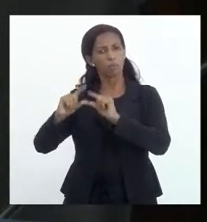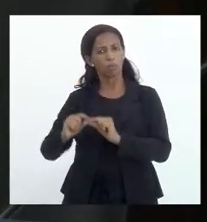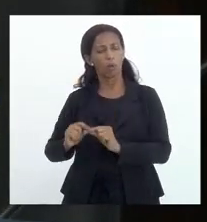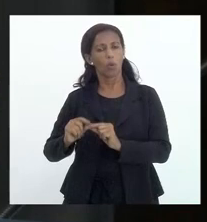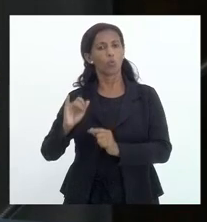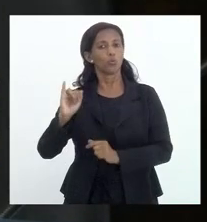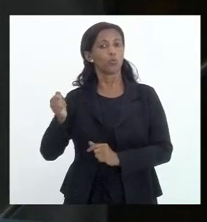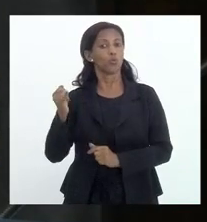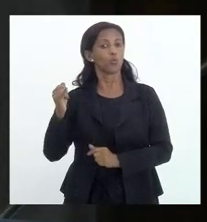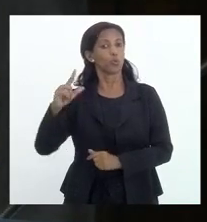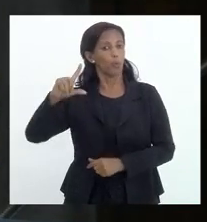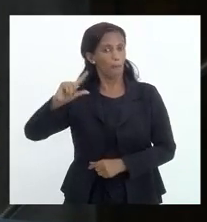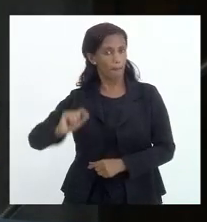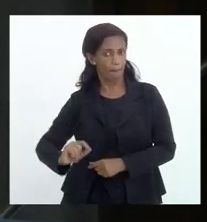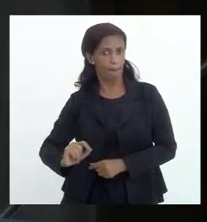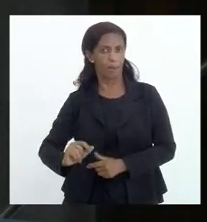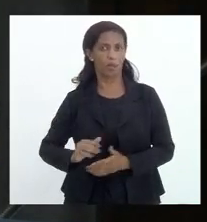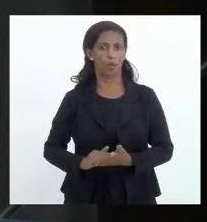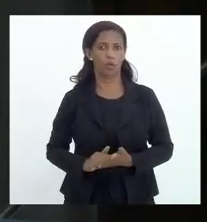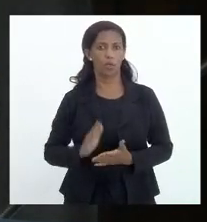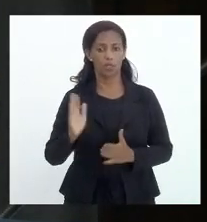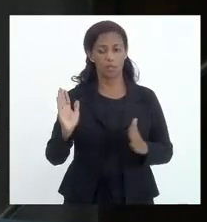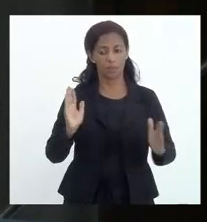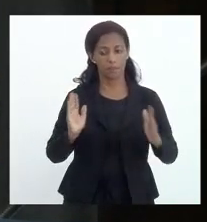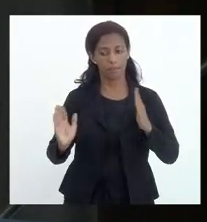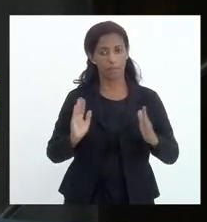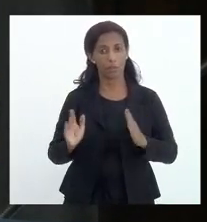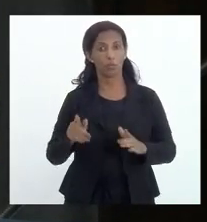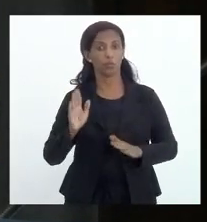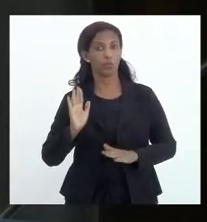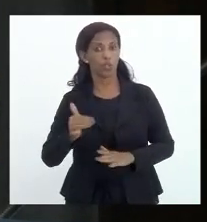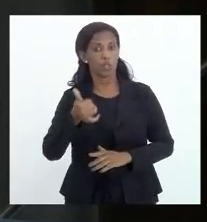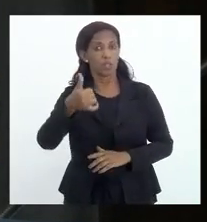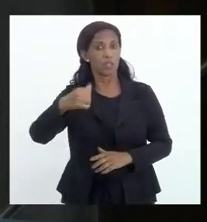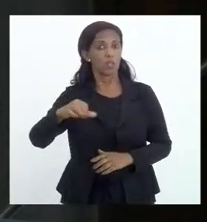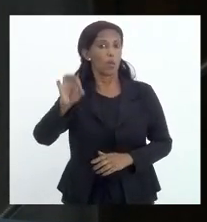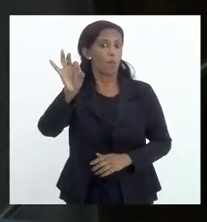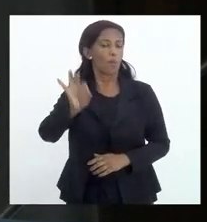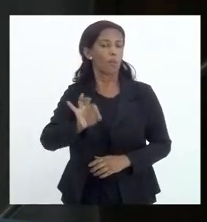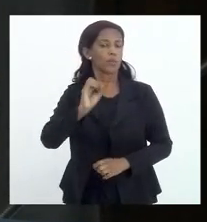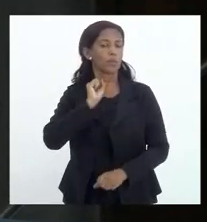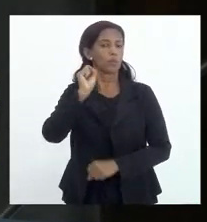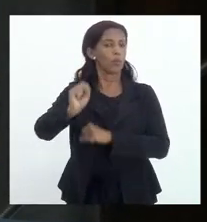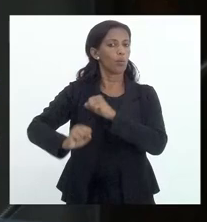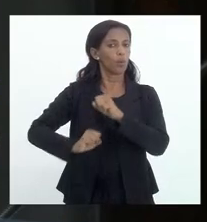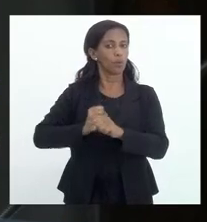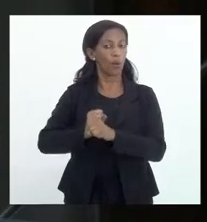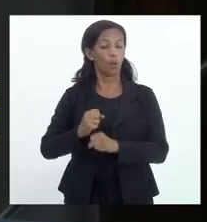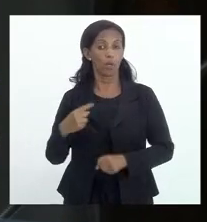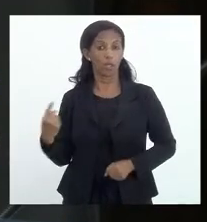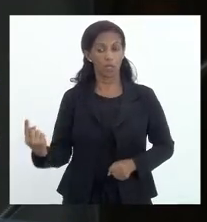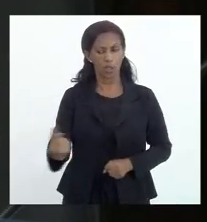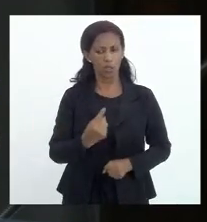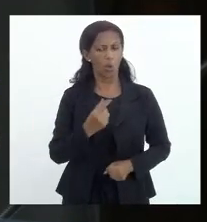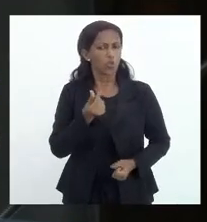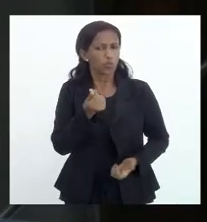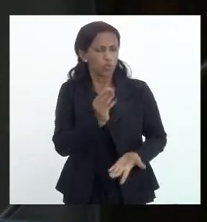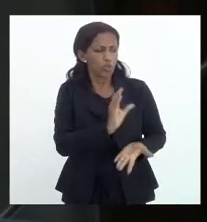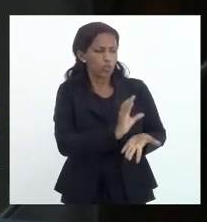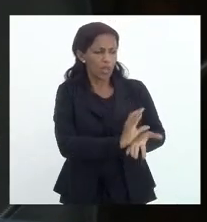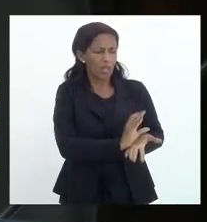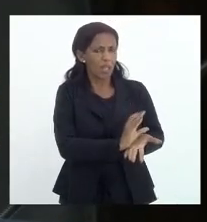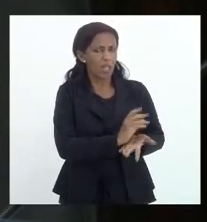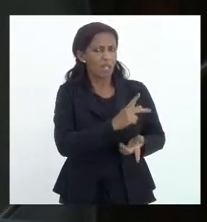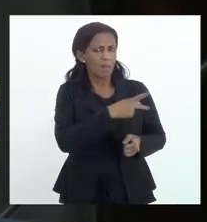de juros nesse período, já que a operação ela representa 19% ao ano e nós, hoje, com dinheiro em caixa no